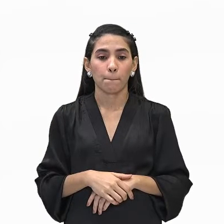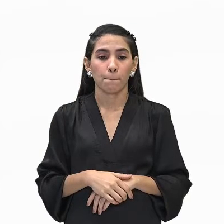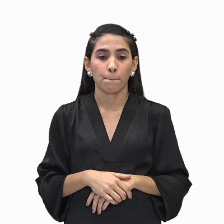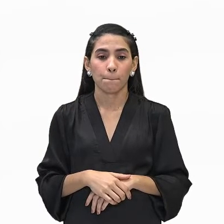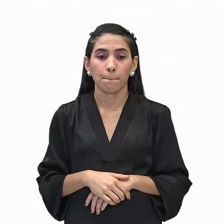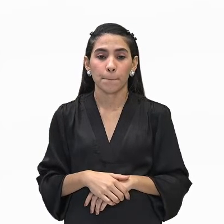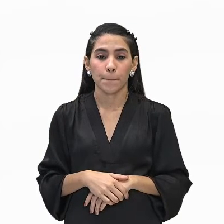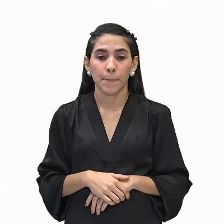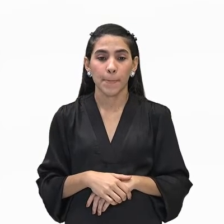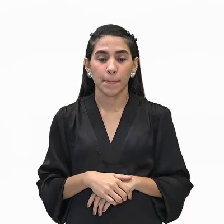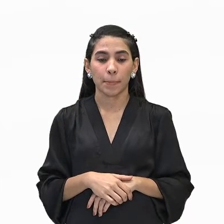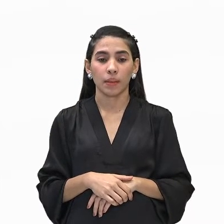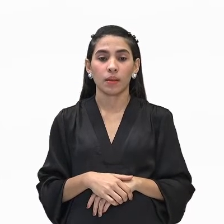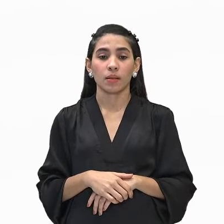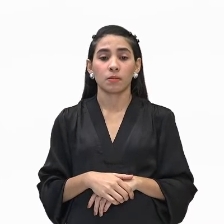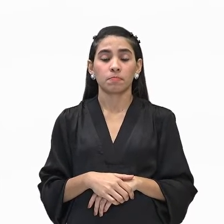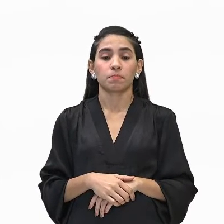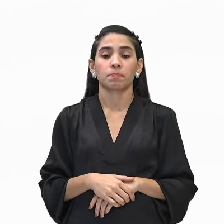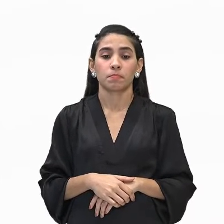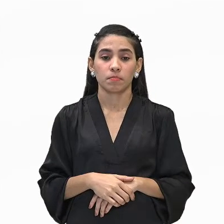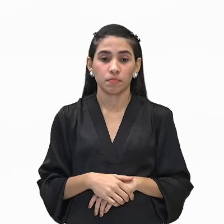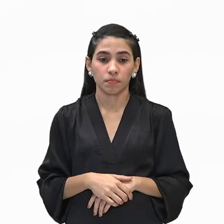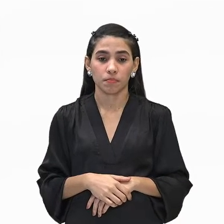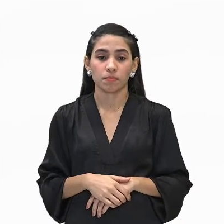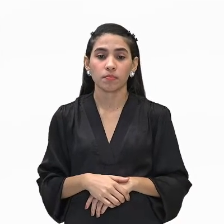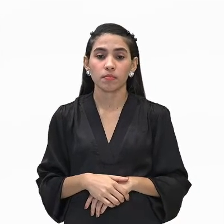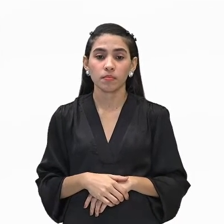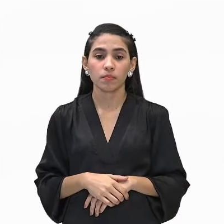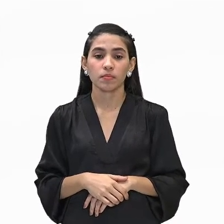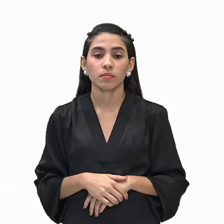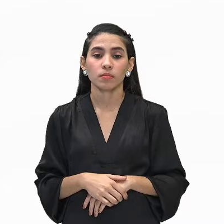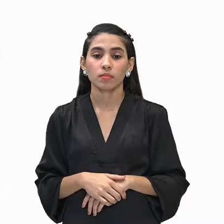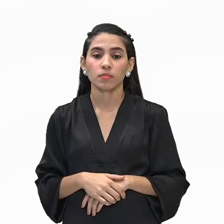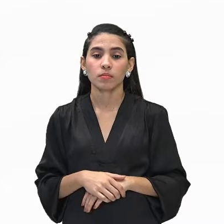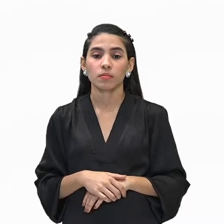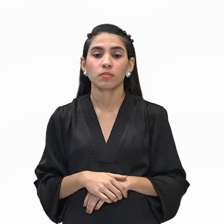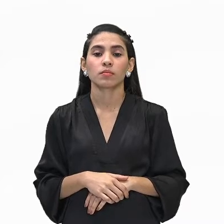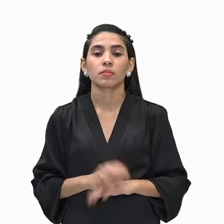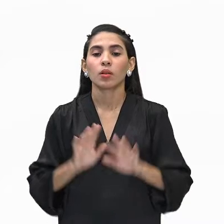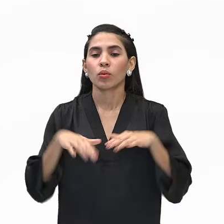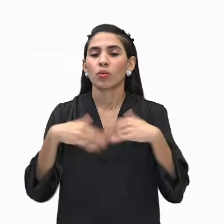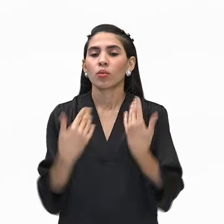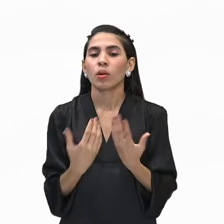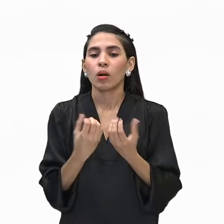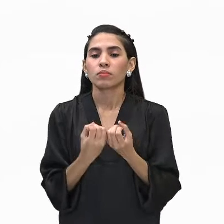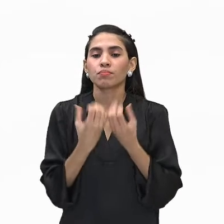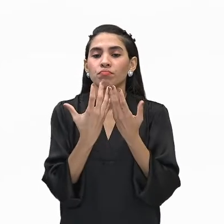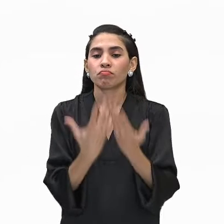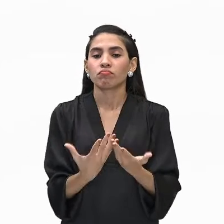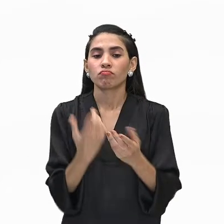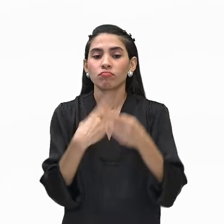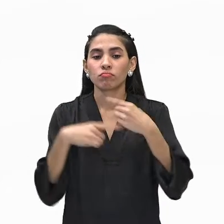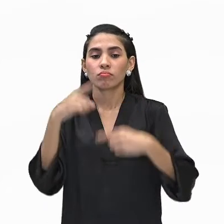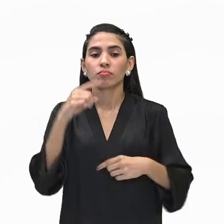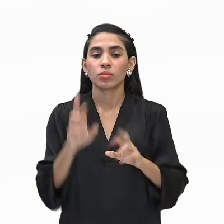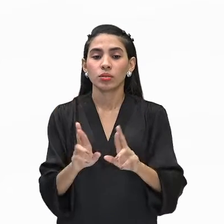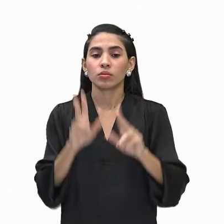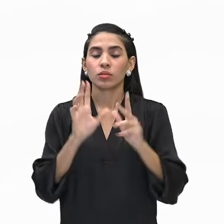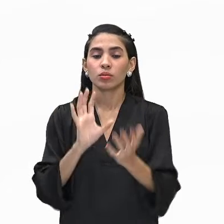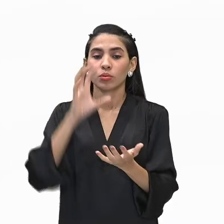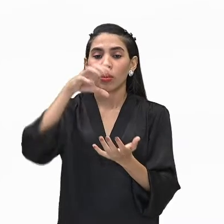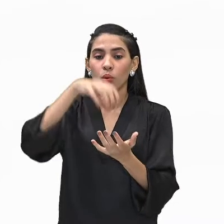para vocês pensarem um pouco mais sobre essas questões. Quais são as contribuições dos diferentes